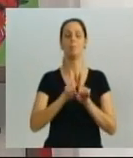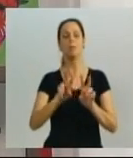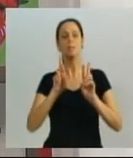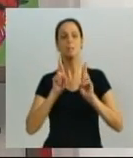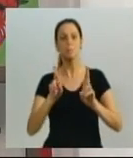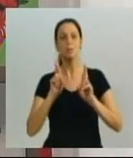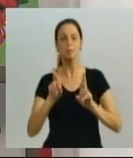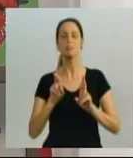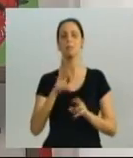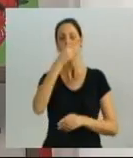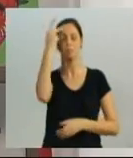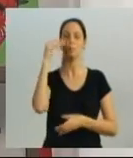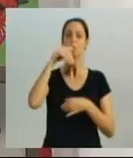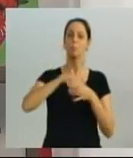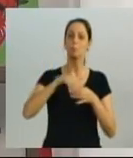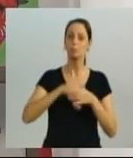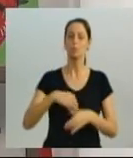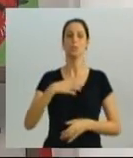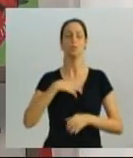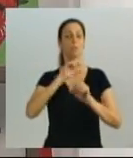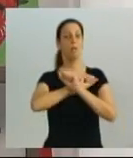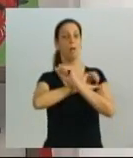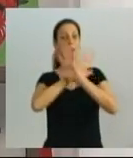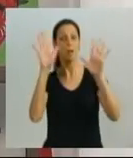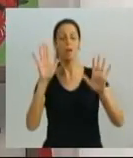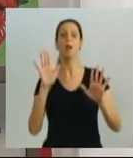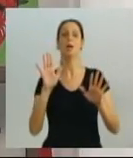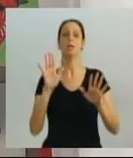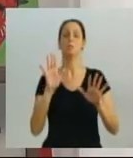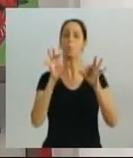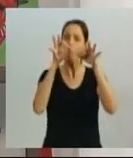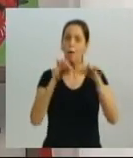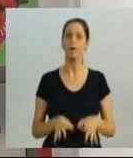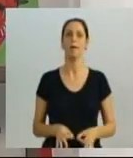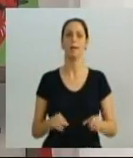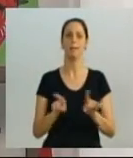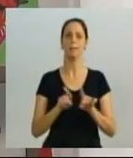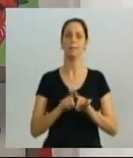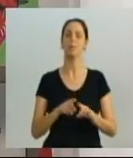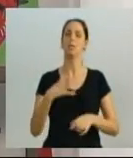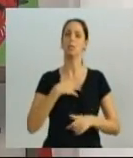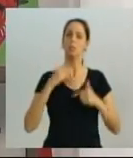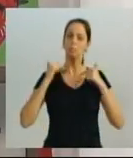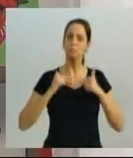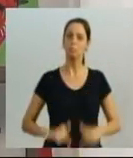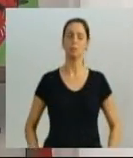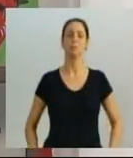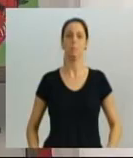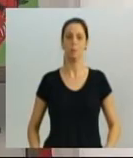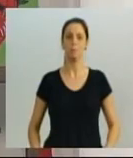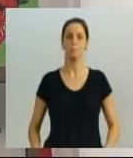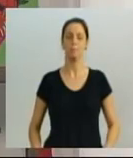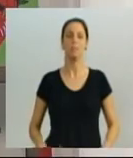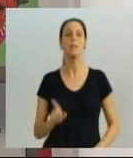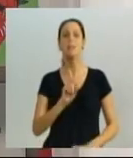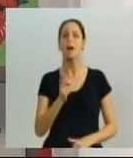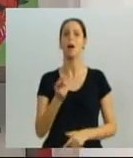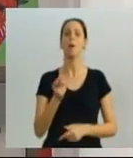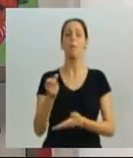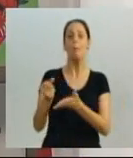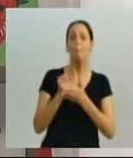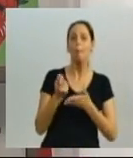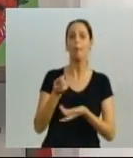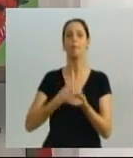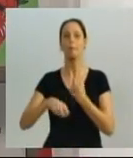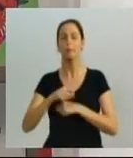ao seu eleitor de forma clara, de forma coesa, de forma limpa, e não através da finança, não através